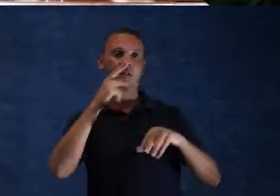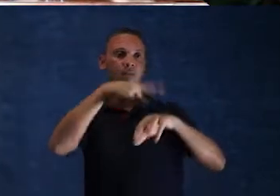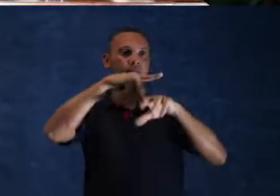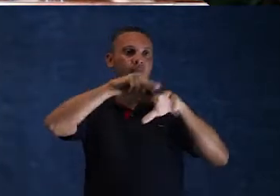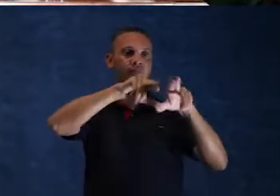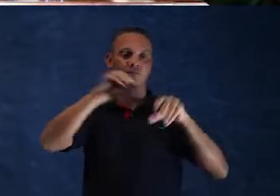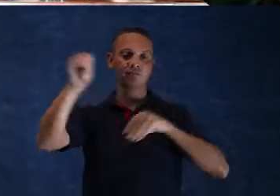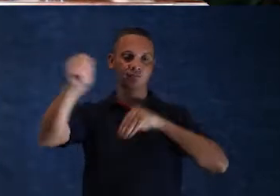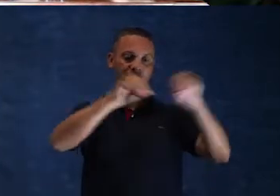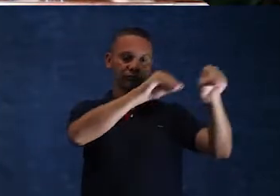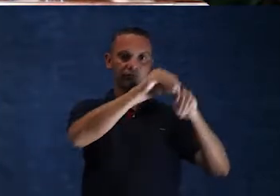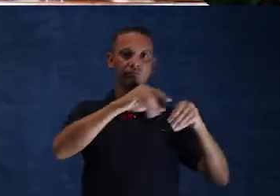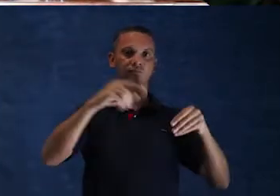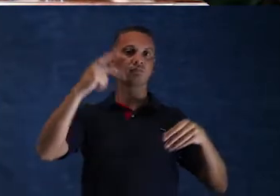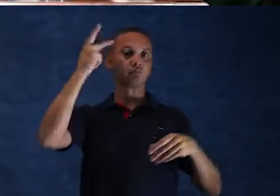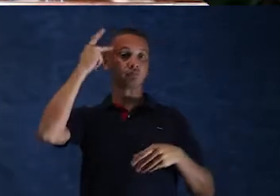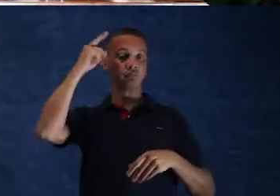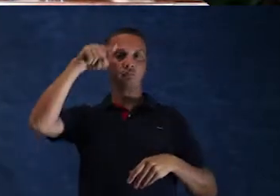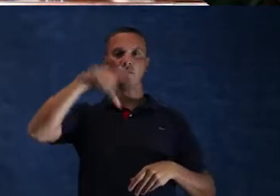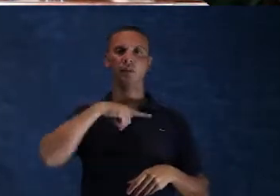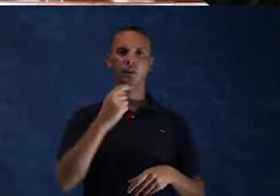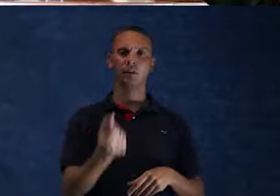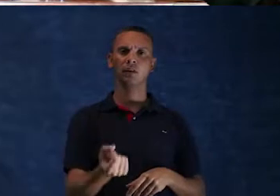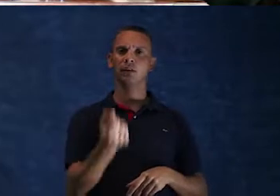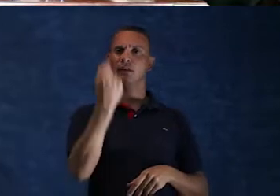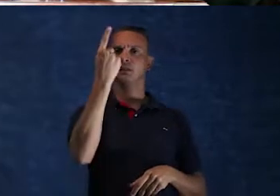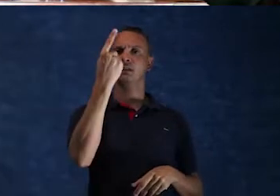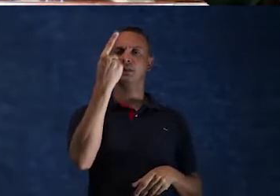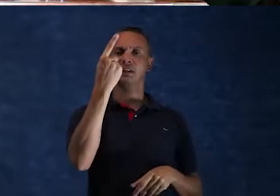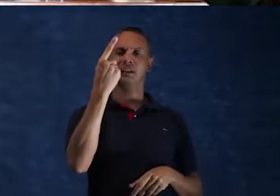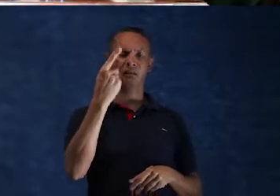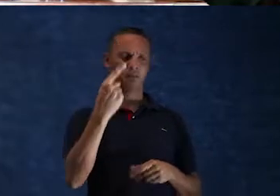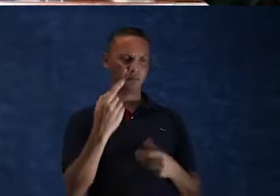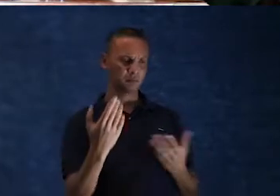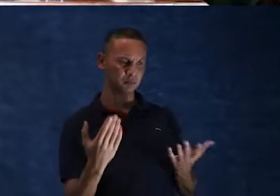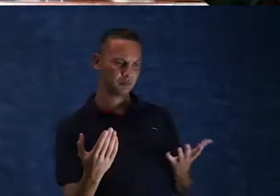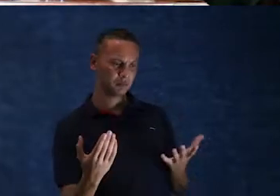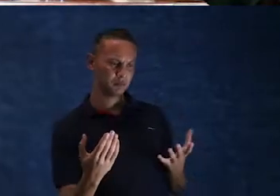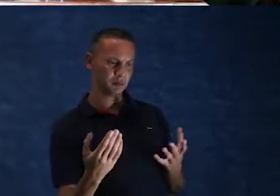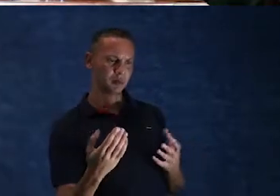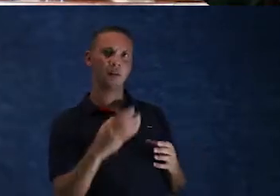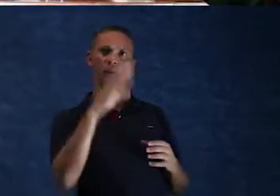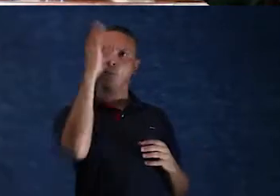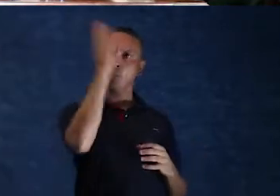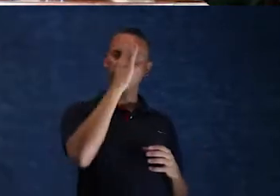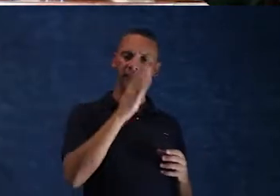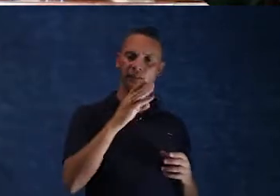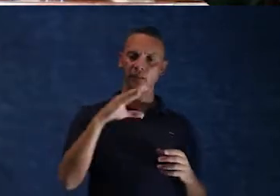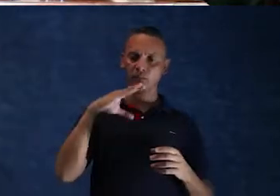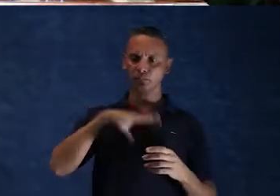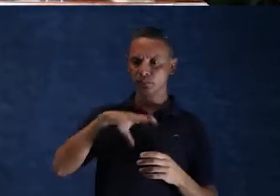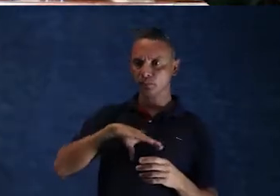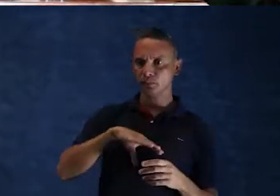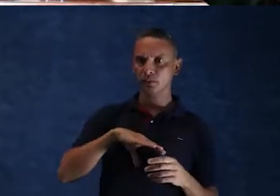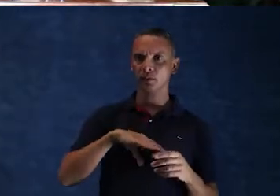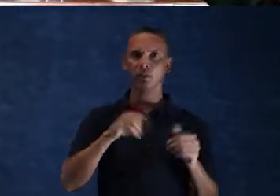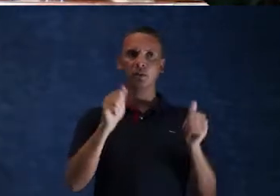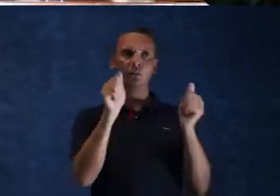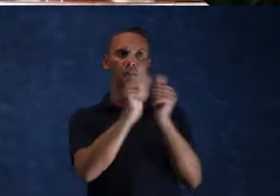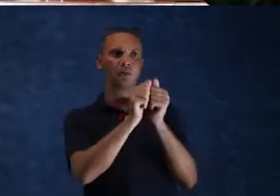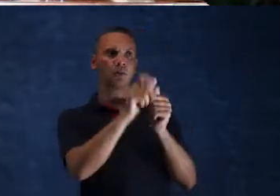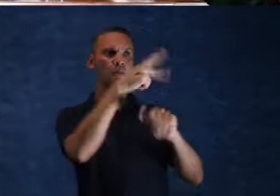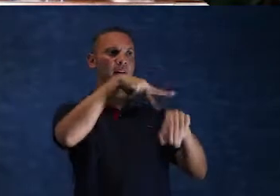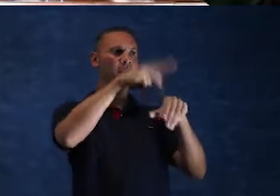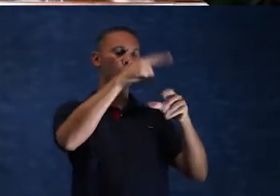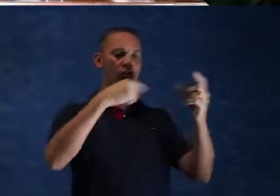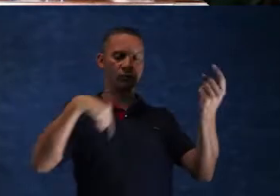estados brasileiros. Nesse sentido, é estranho e familiar o nacional e o estrangeiro, o próximo e longínquo, o próprio e